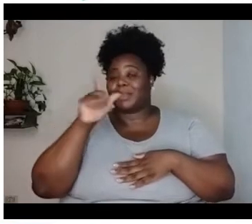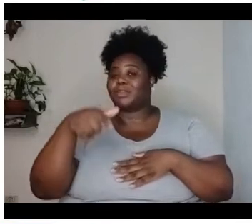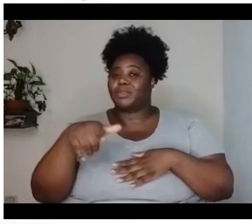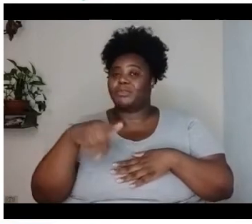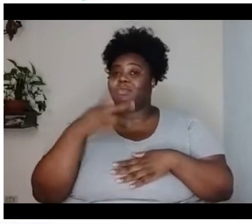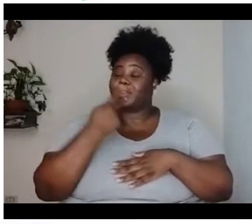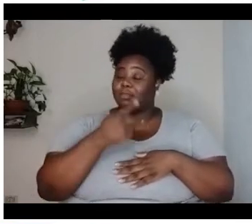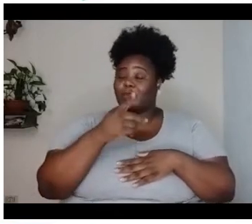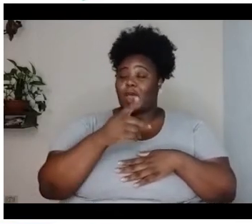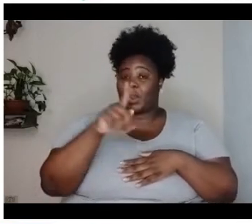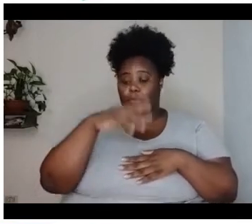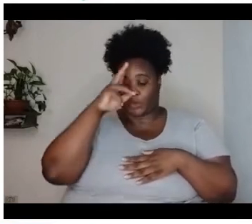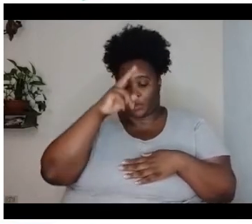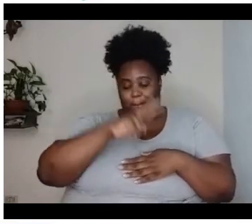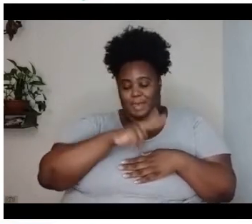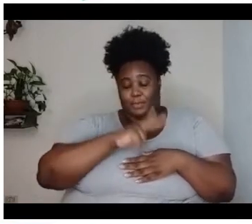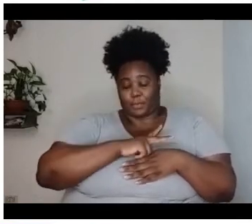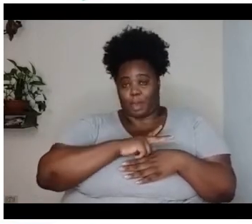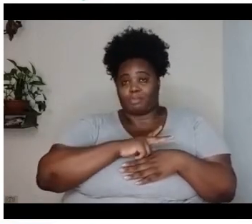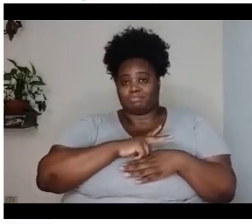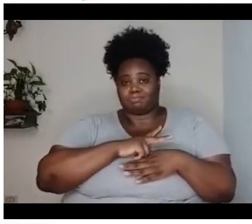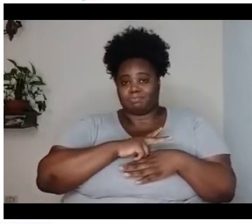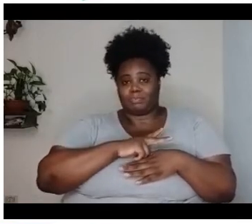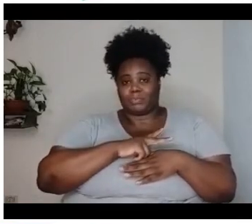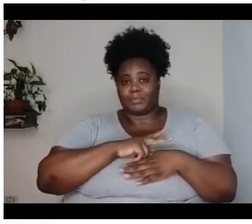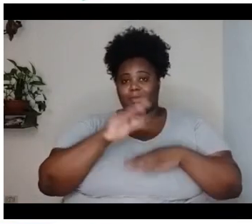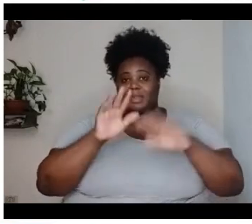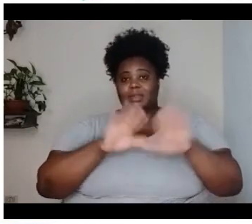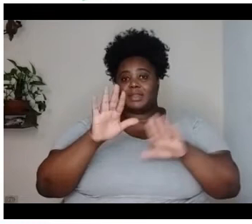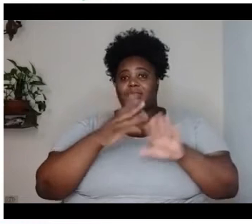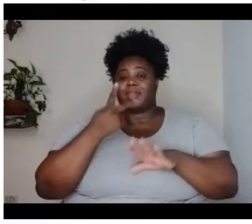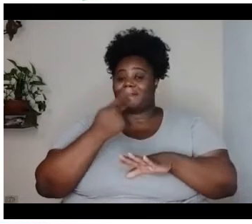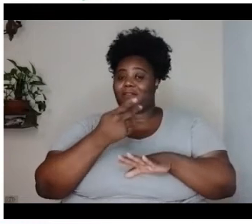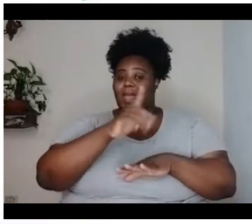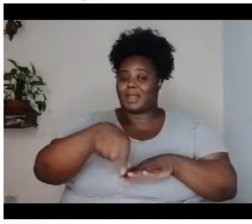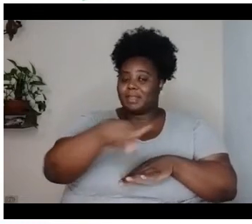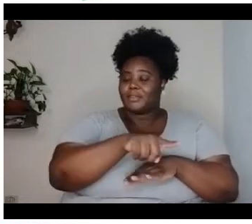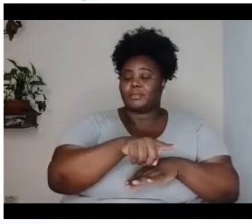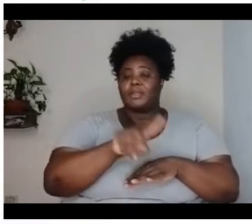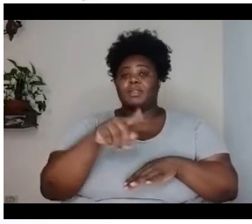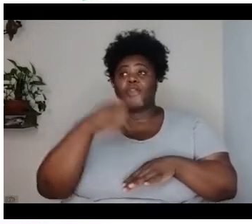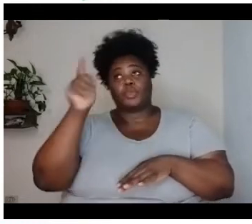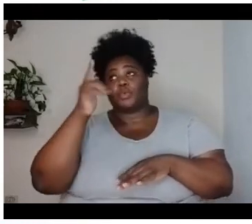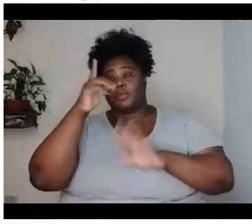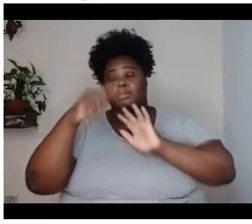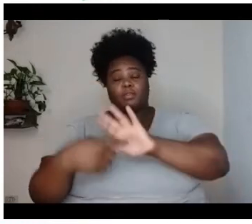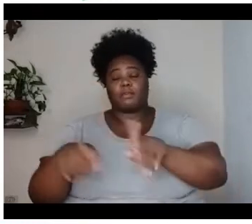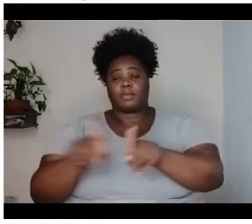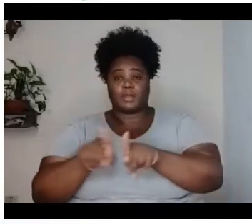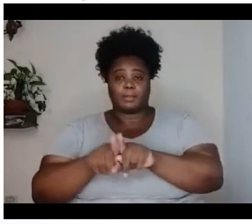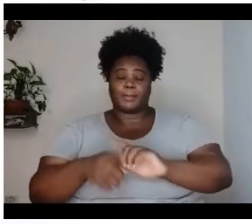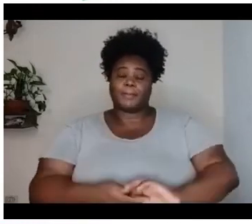catarse pessoal, né? Talvez algum relato delas, ou, como eu falei, de outras performances.